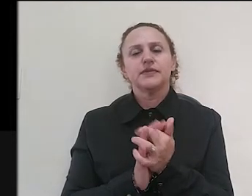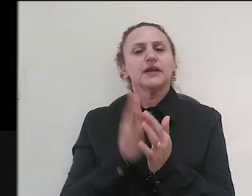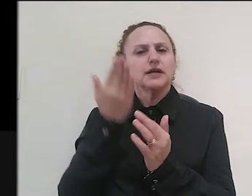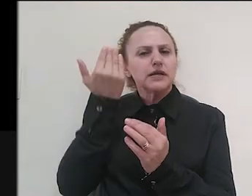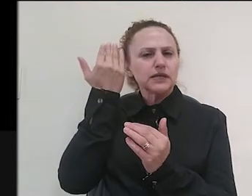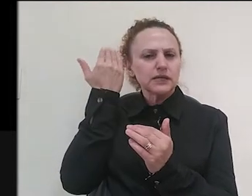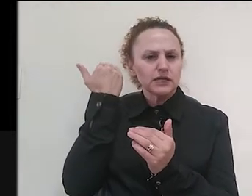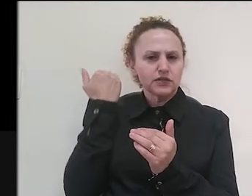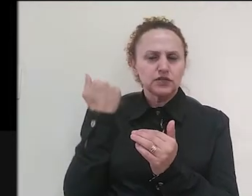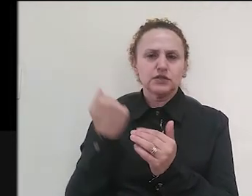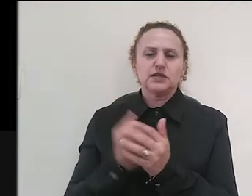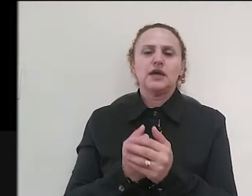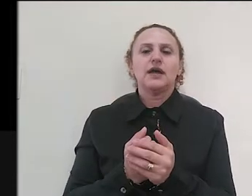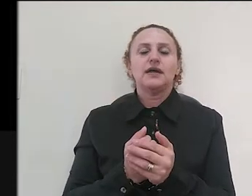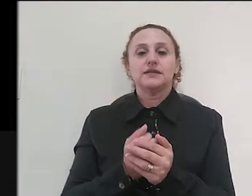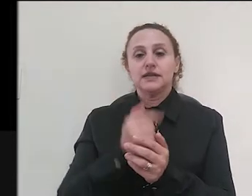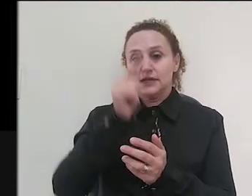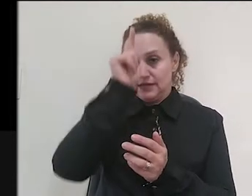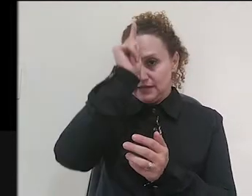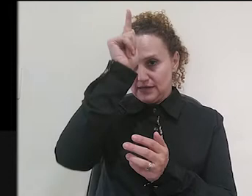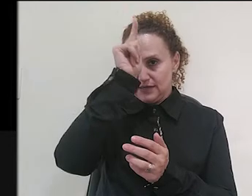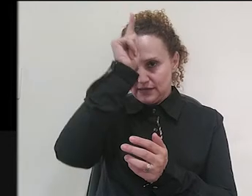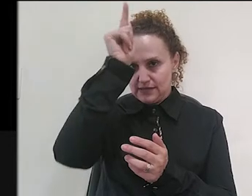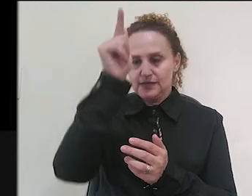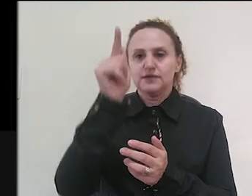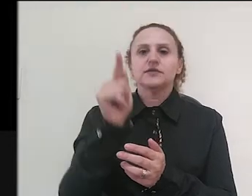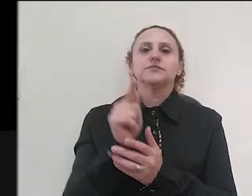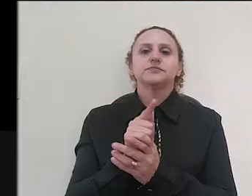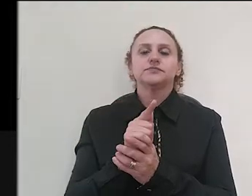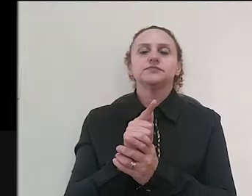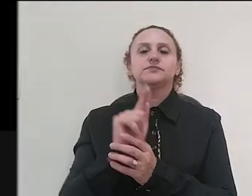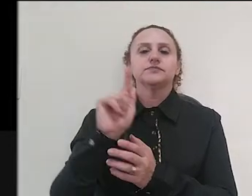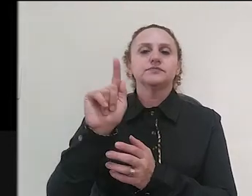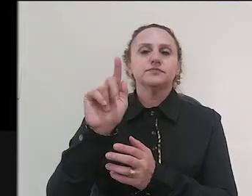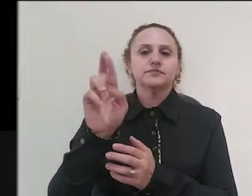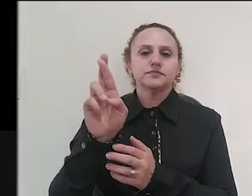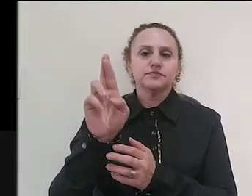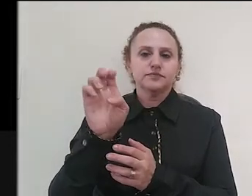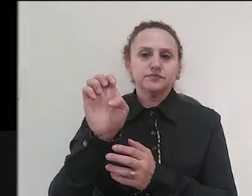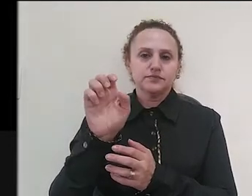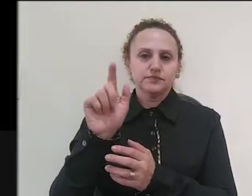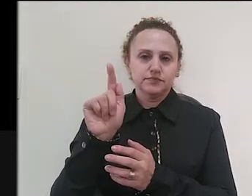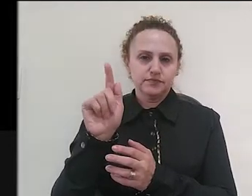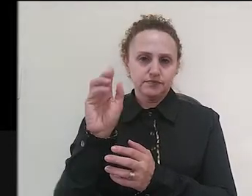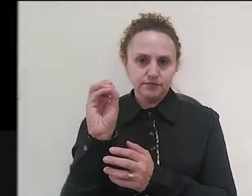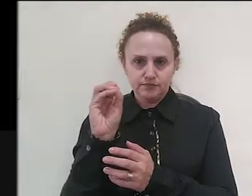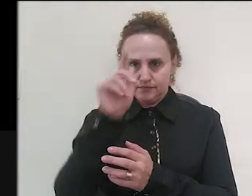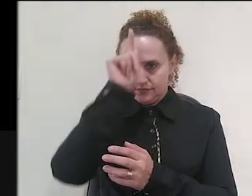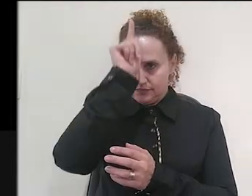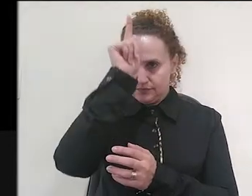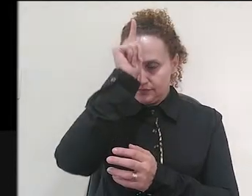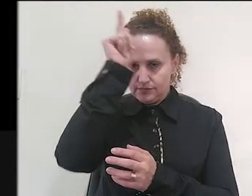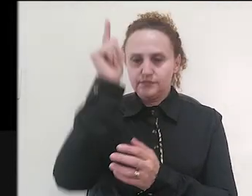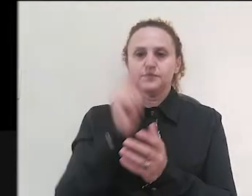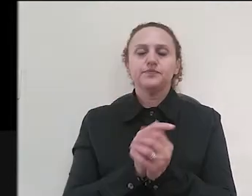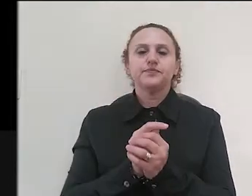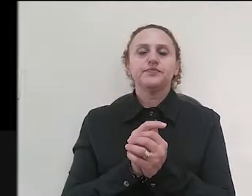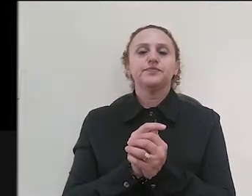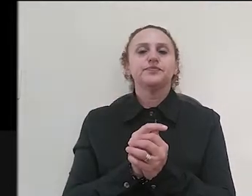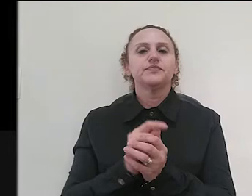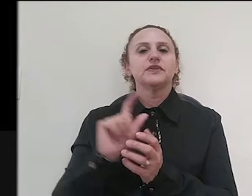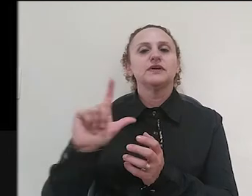Na Antiguidade Greco-Latina, a Antiguidade Greco-Latina é um período muito importante para a gente estudar. Porque é a partir